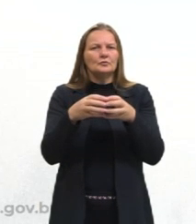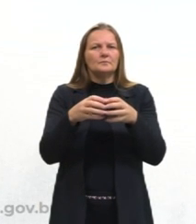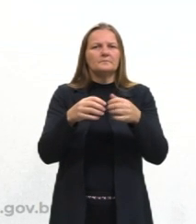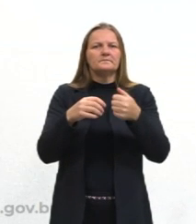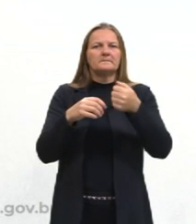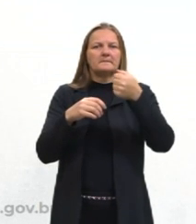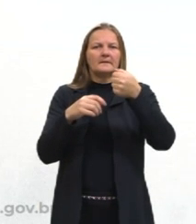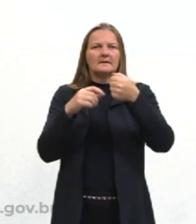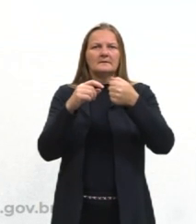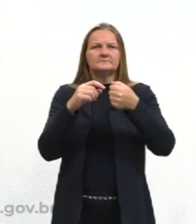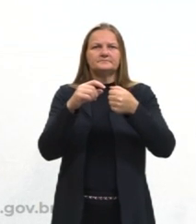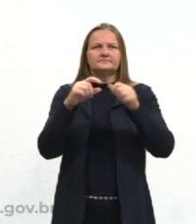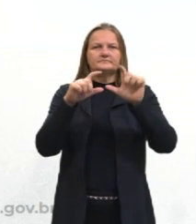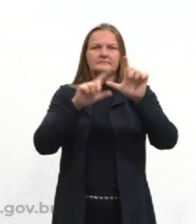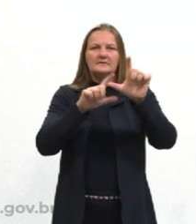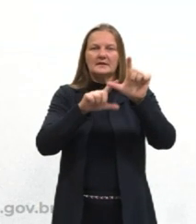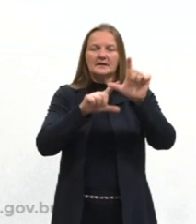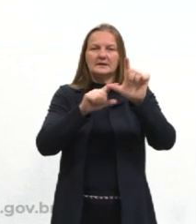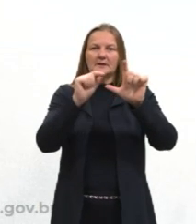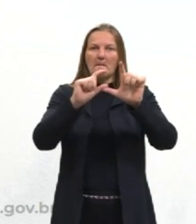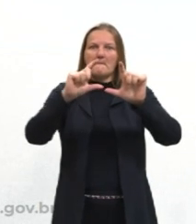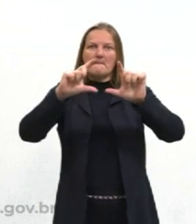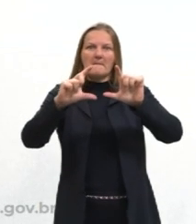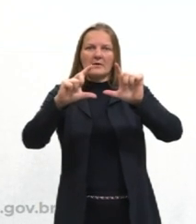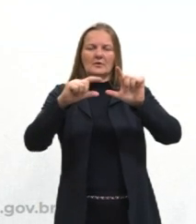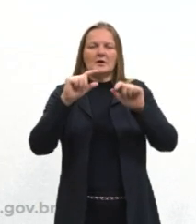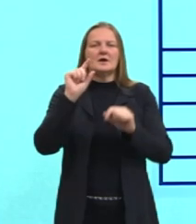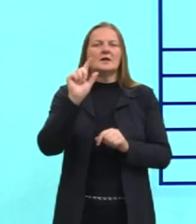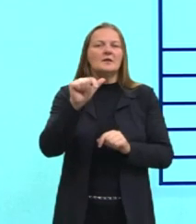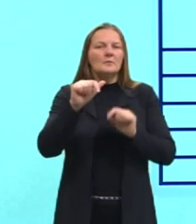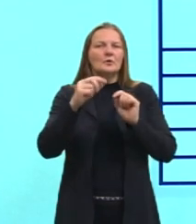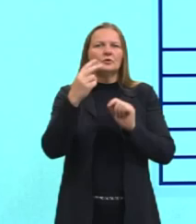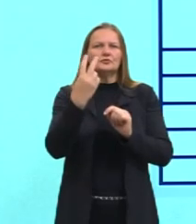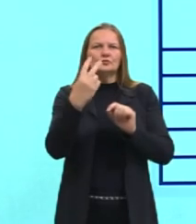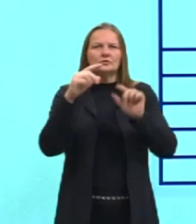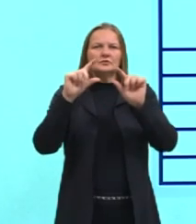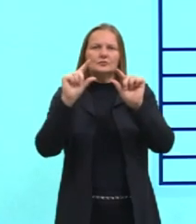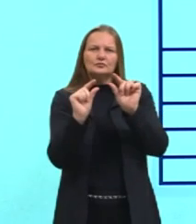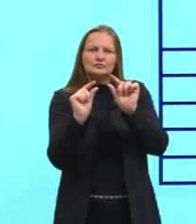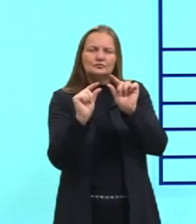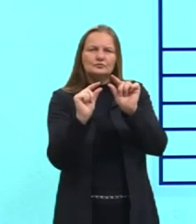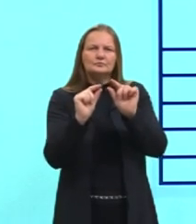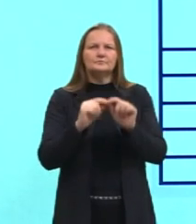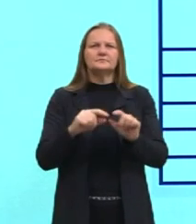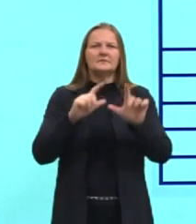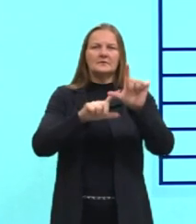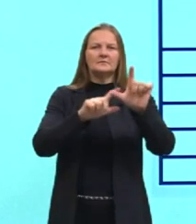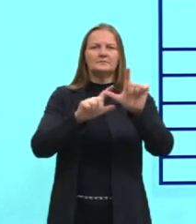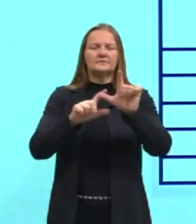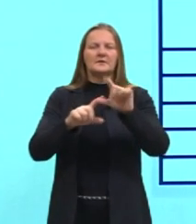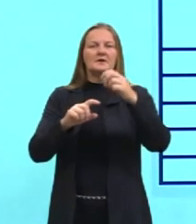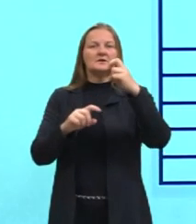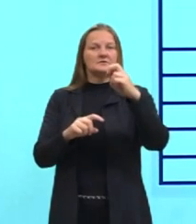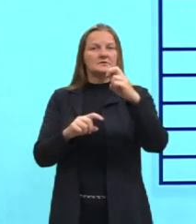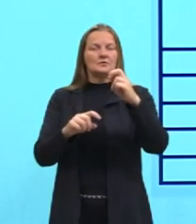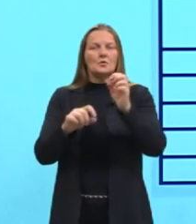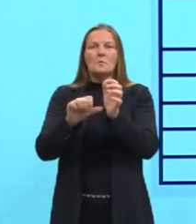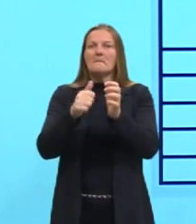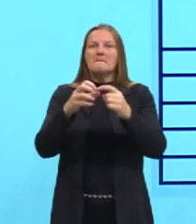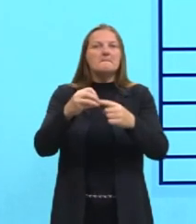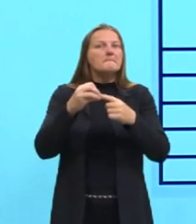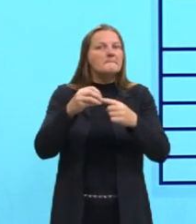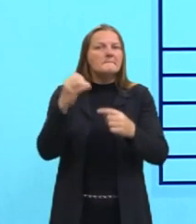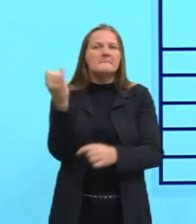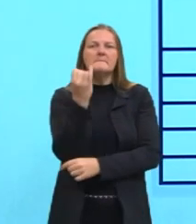maiúsculas depois duas minúsculas a primeira linha a maiúscula representam os cinco principais grupos climáticos